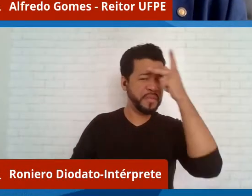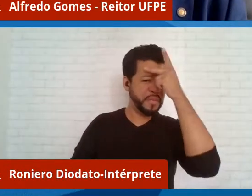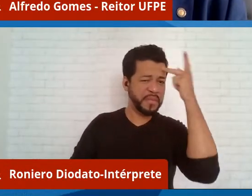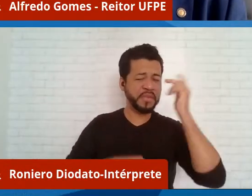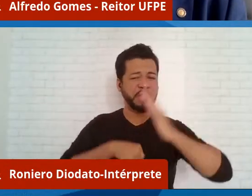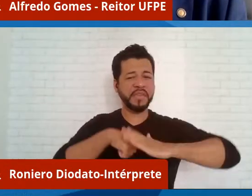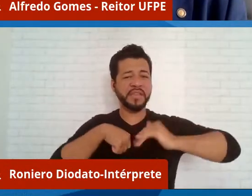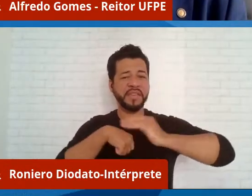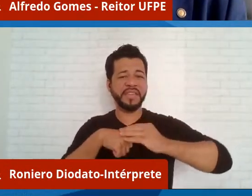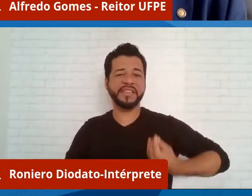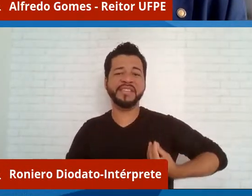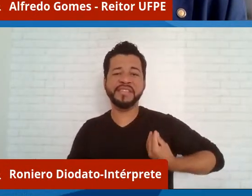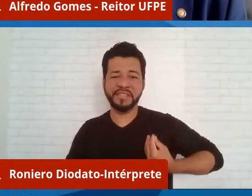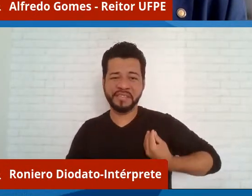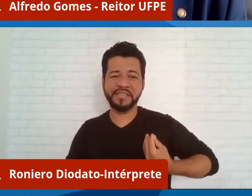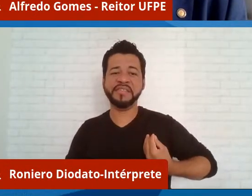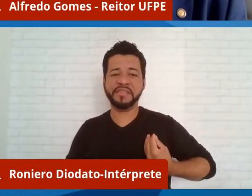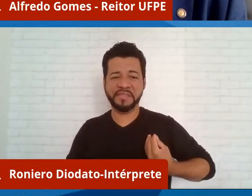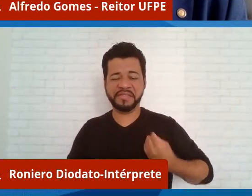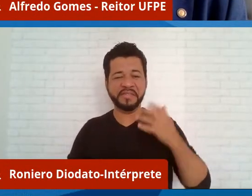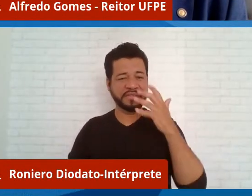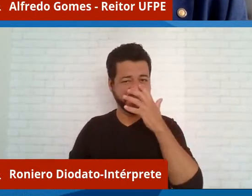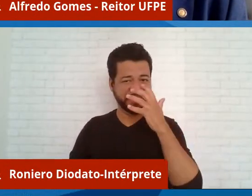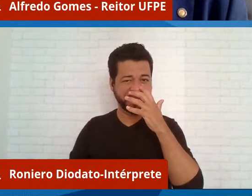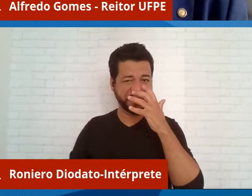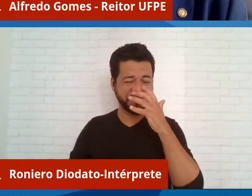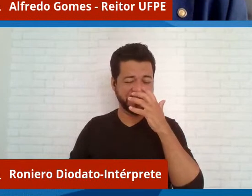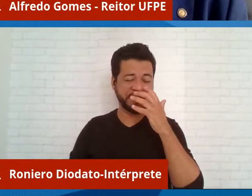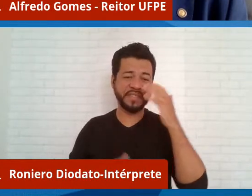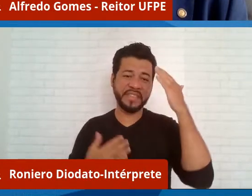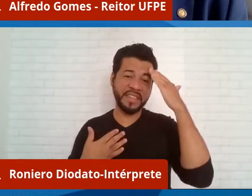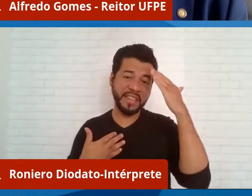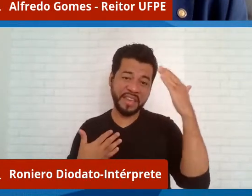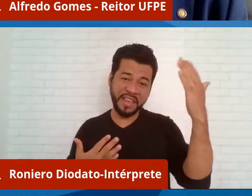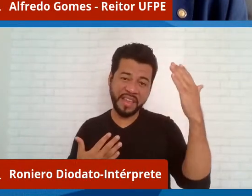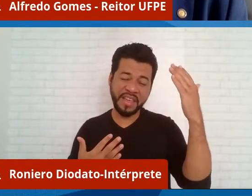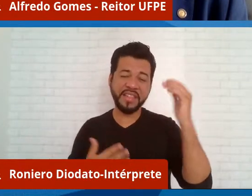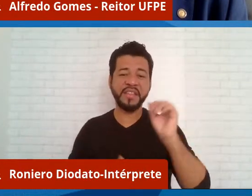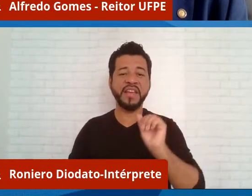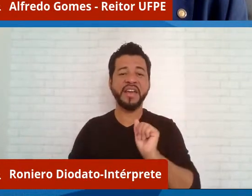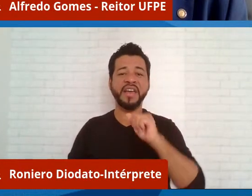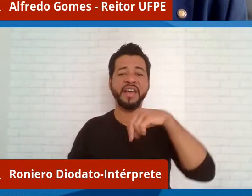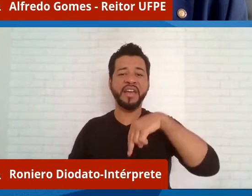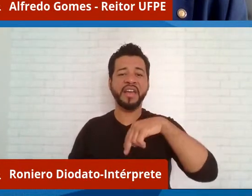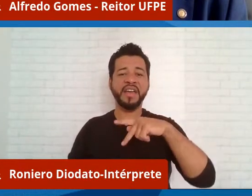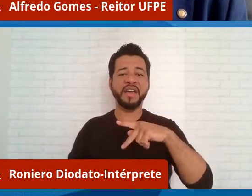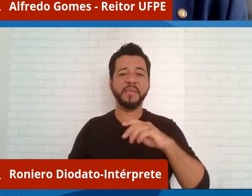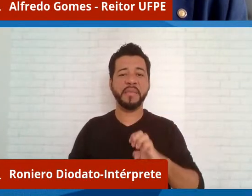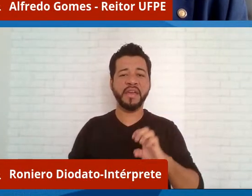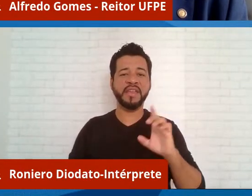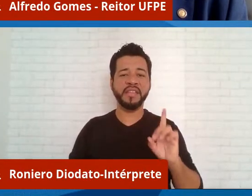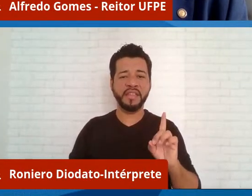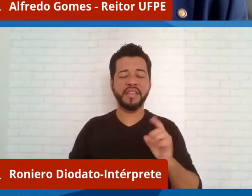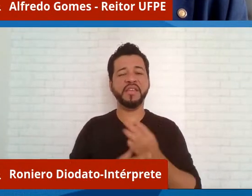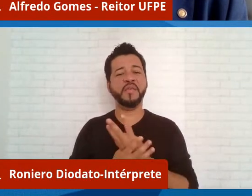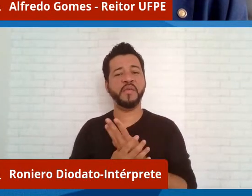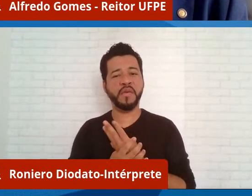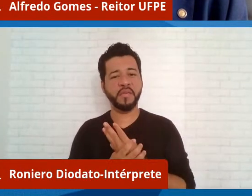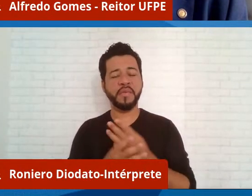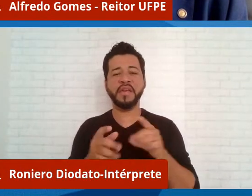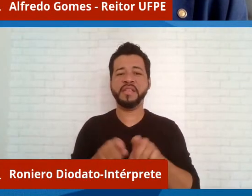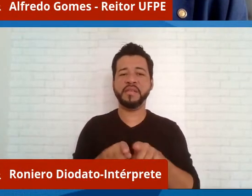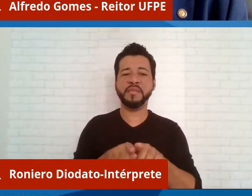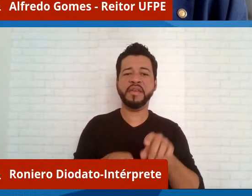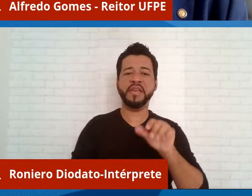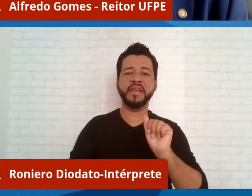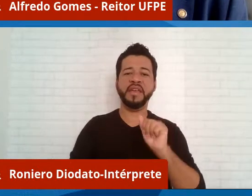gente. Reforçar mais uma vez o agradecimento à Amped, à UFPE e à Undime. E eu não vou